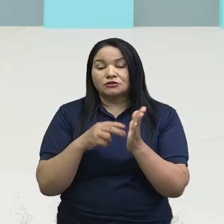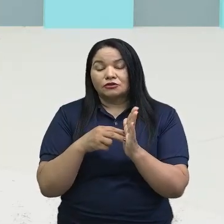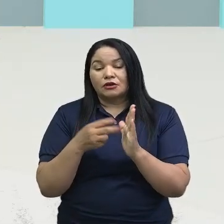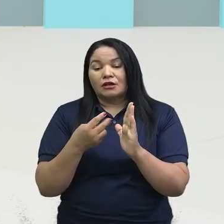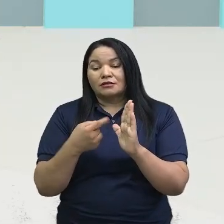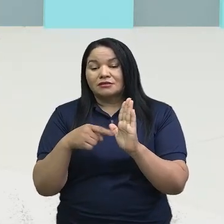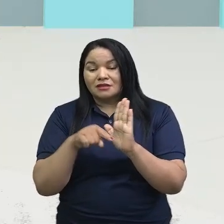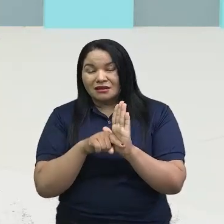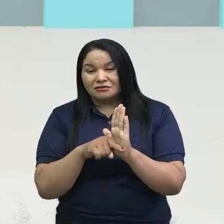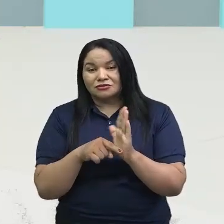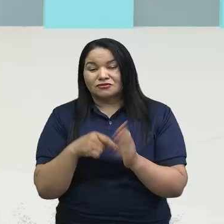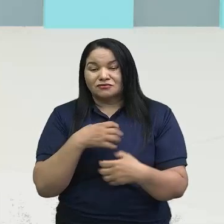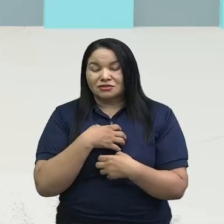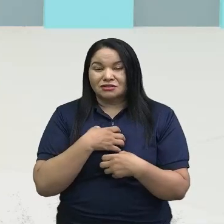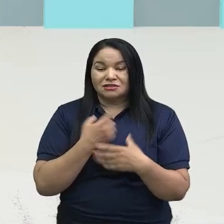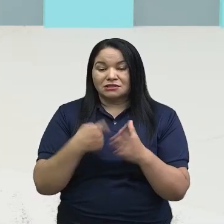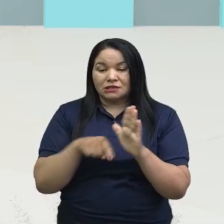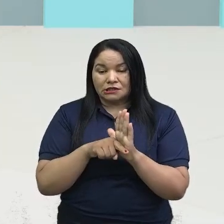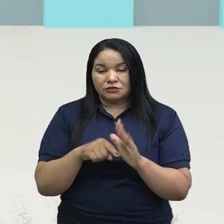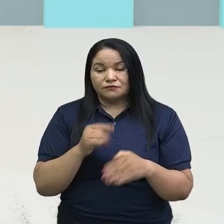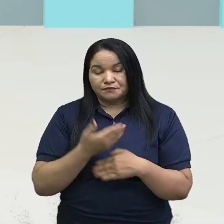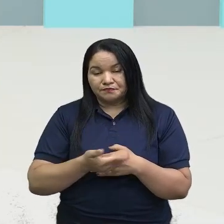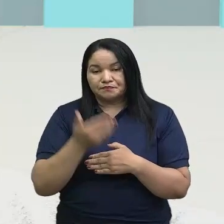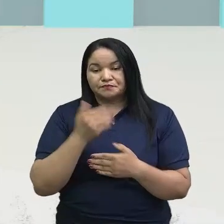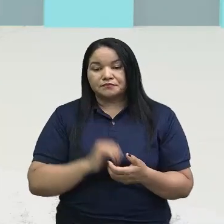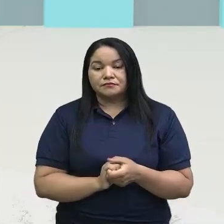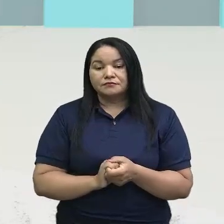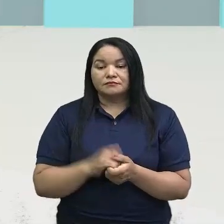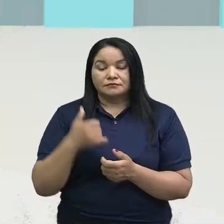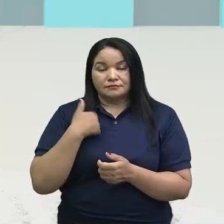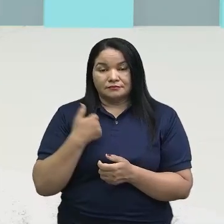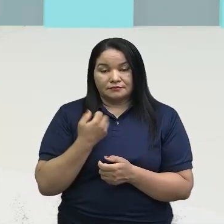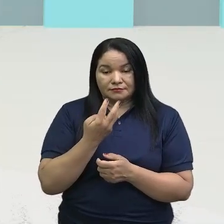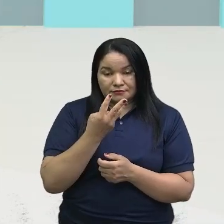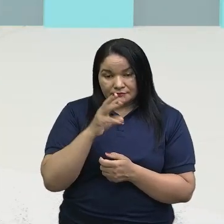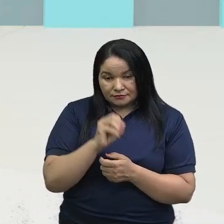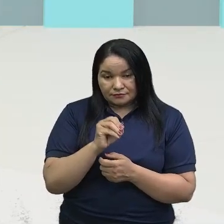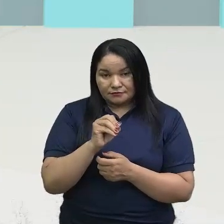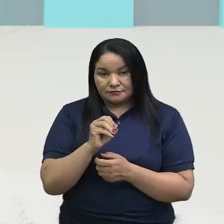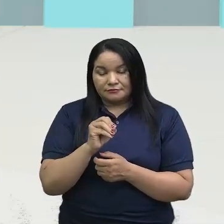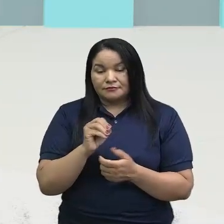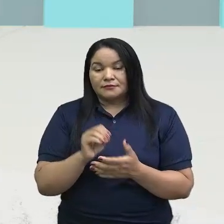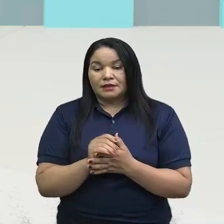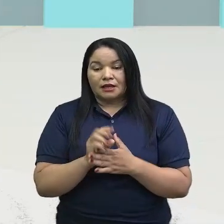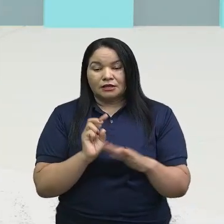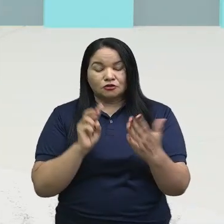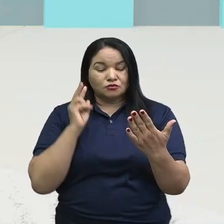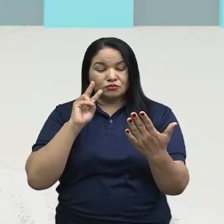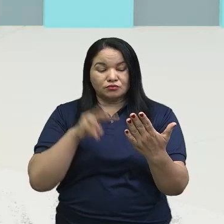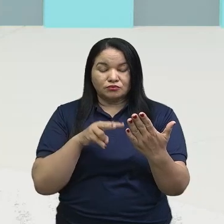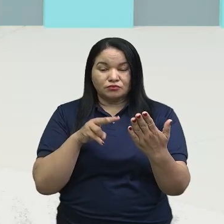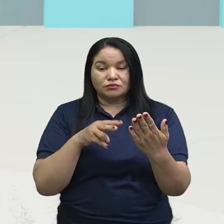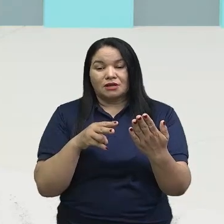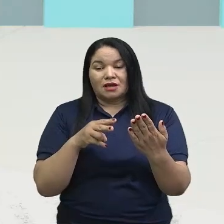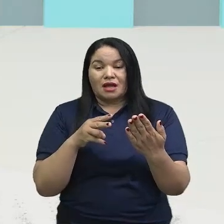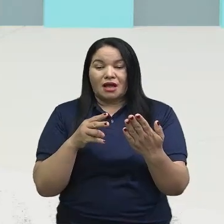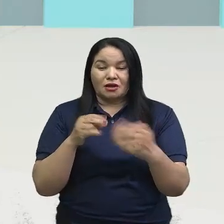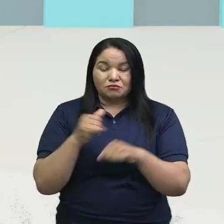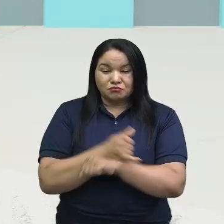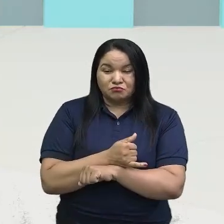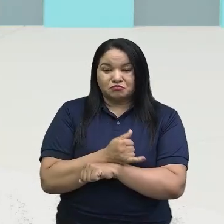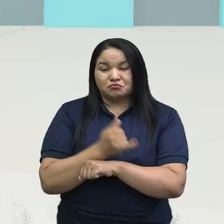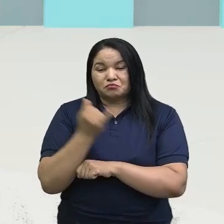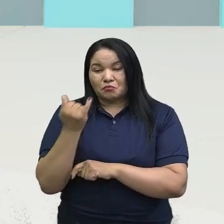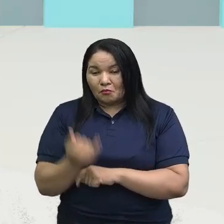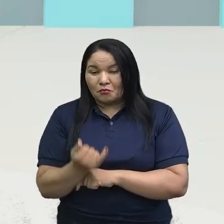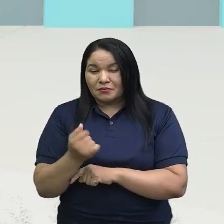oração. Ok? Seguindo o texto. Aos 30 anos, ela olha para si mesma e se vê muito gorda, muito